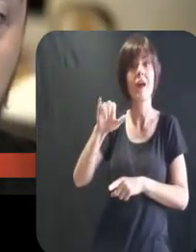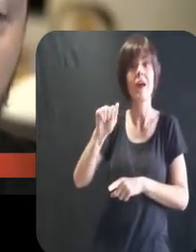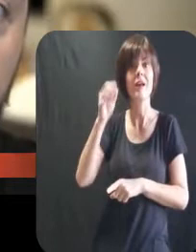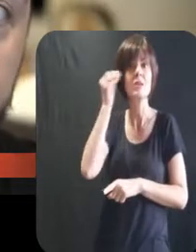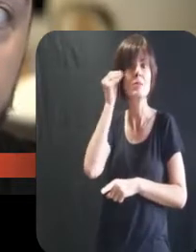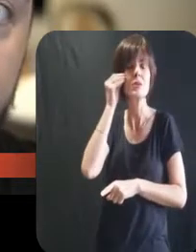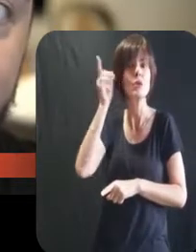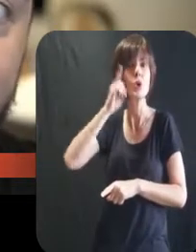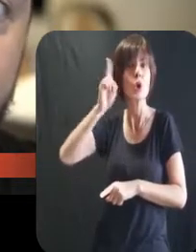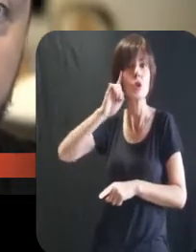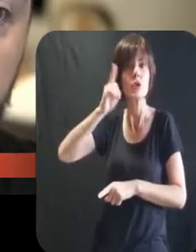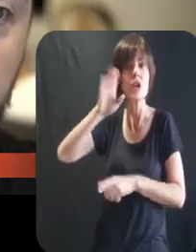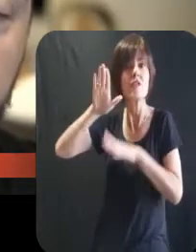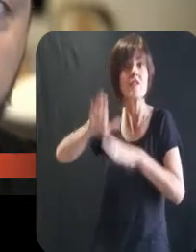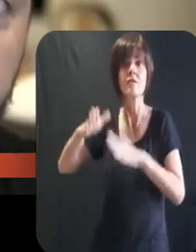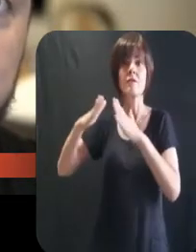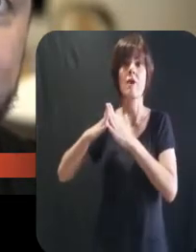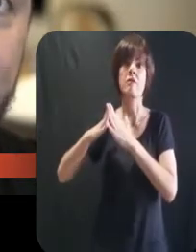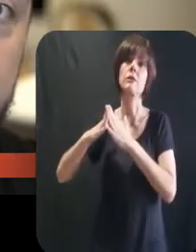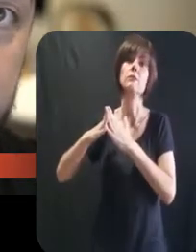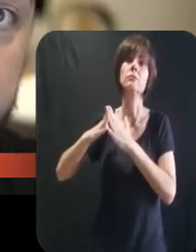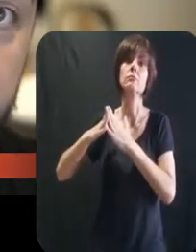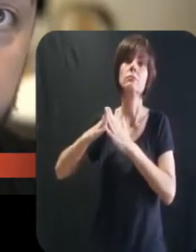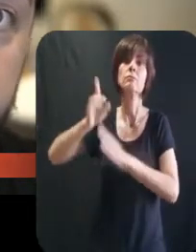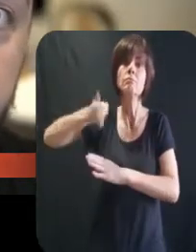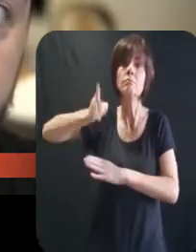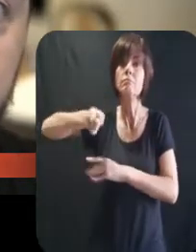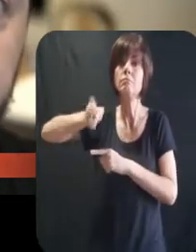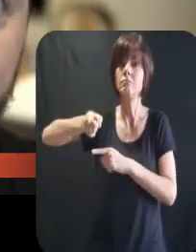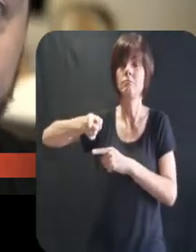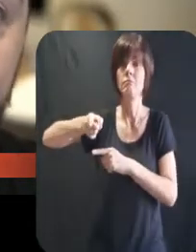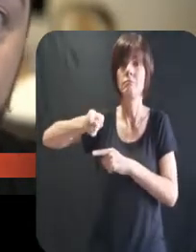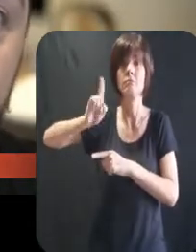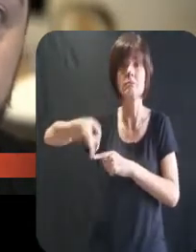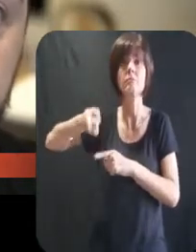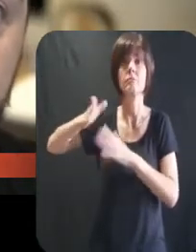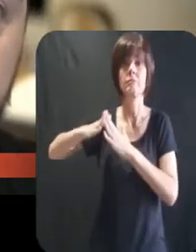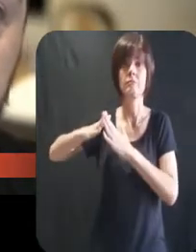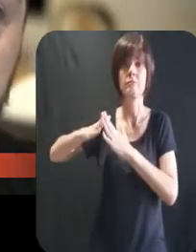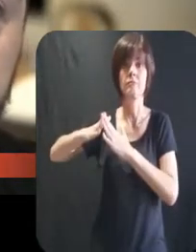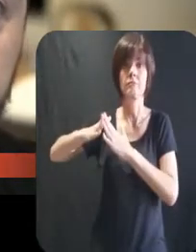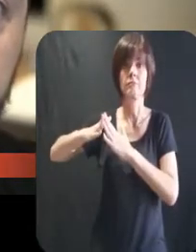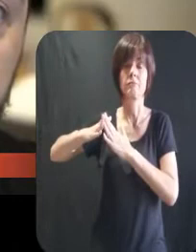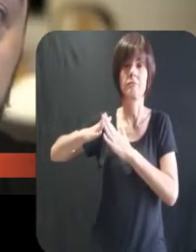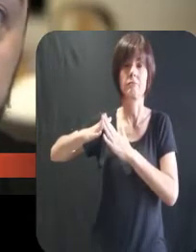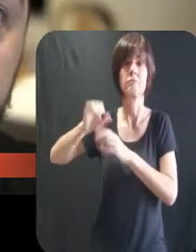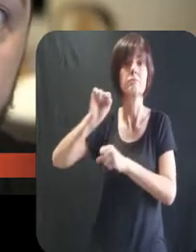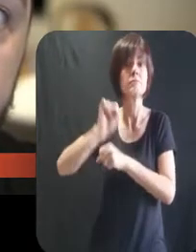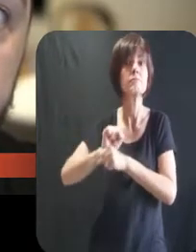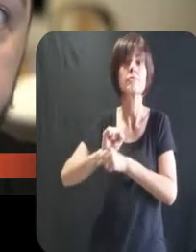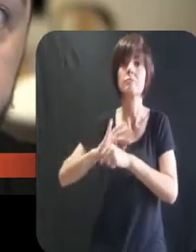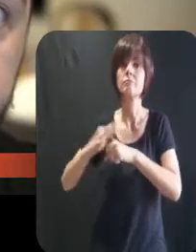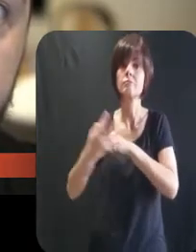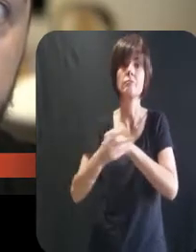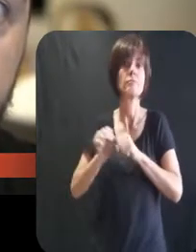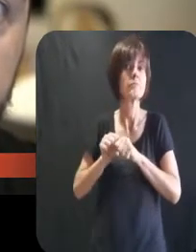e foi a Coreia testando milhares de pessoas por dia para travar em casa e parar as pessoas que estão